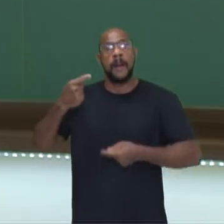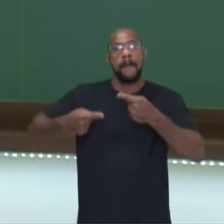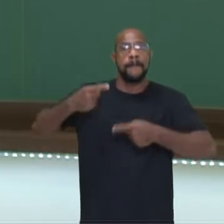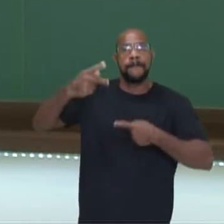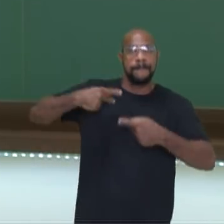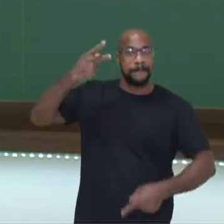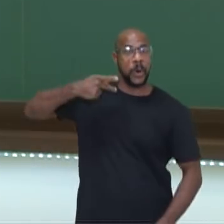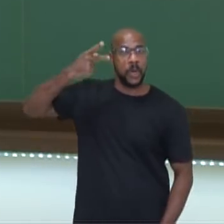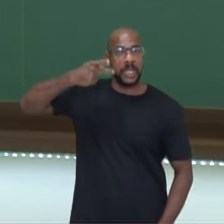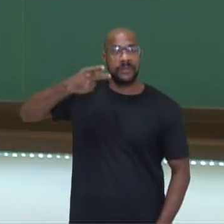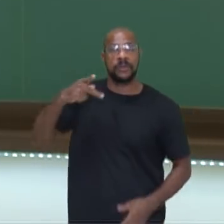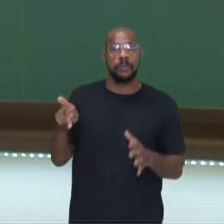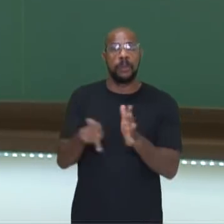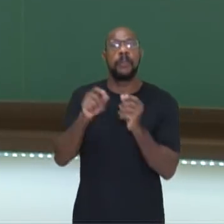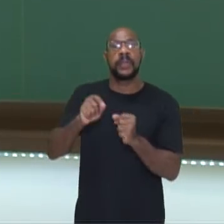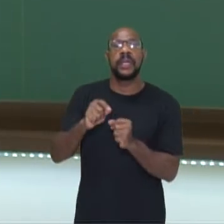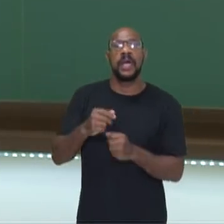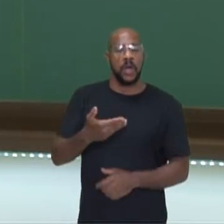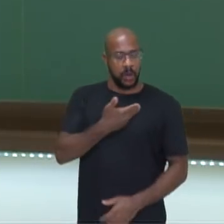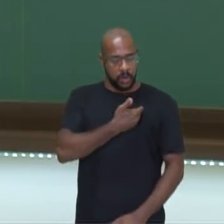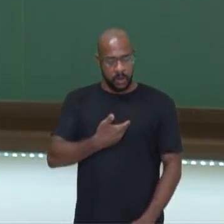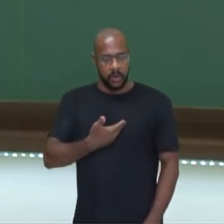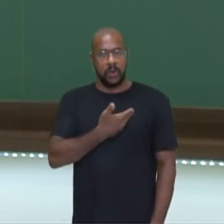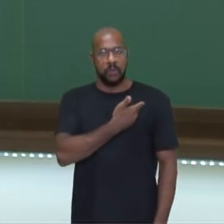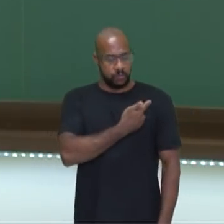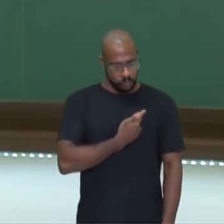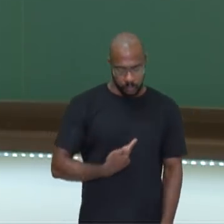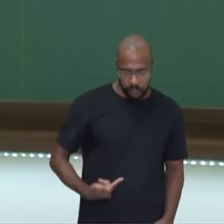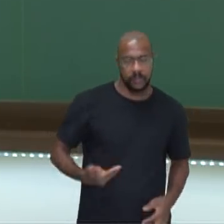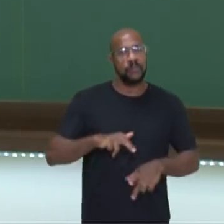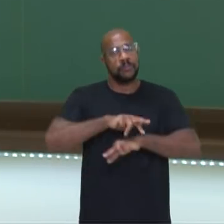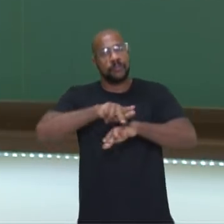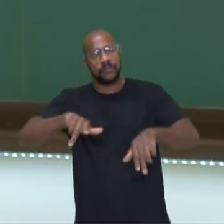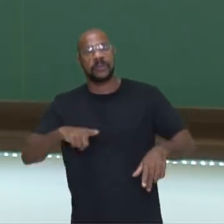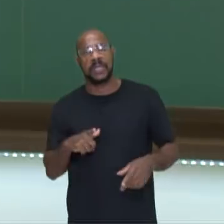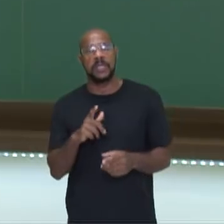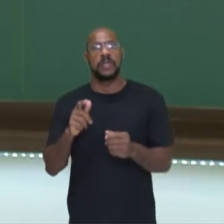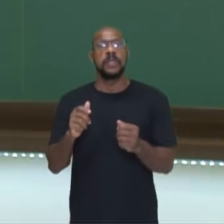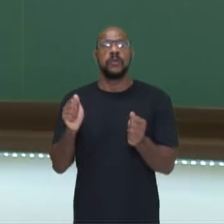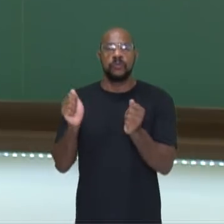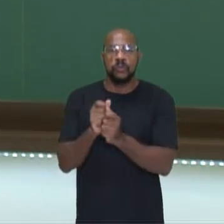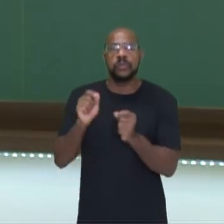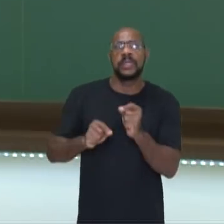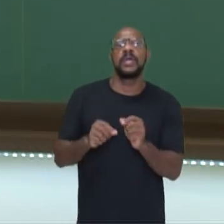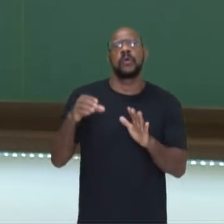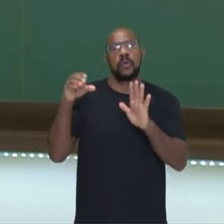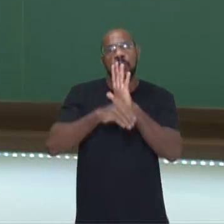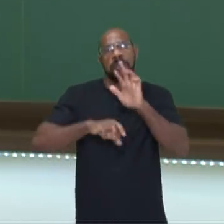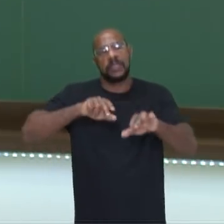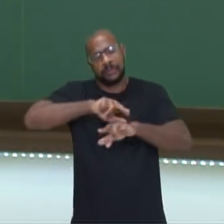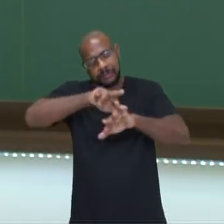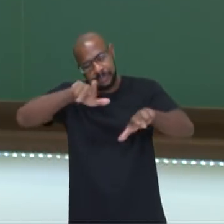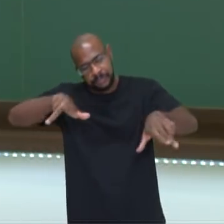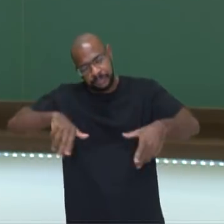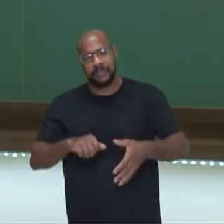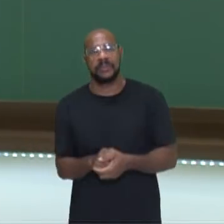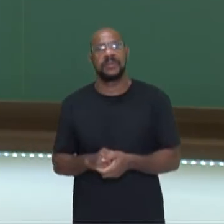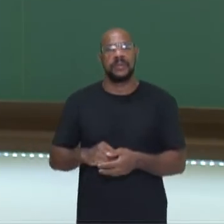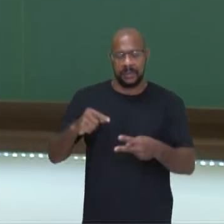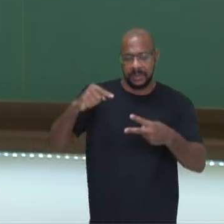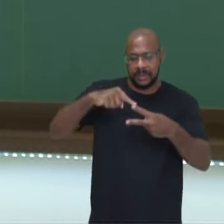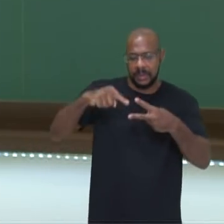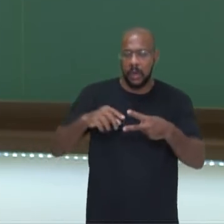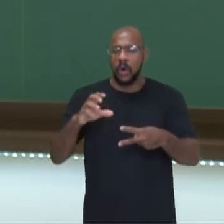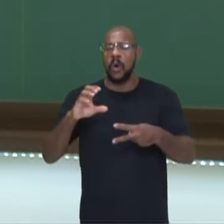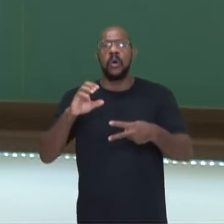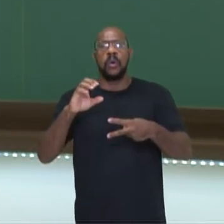dos governadores, que vem junto nesses conceitos que nós já falamos de oligarquia, coronelismo e